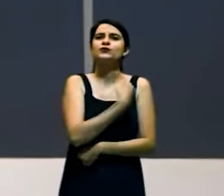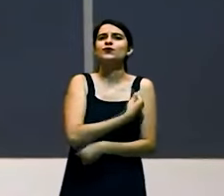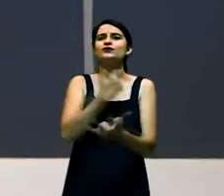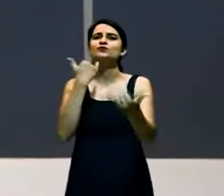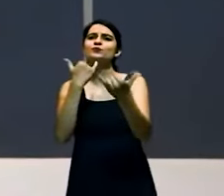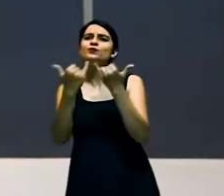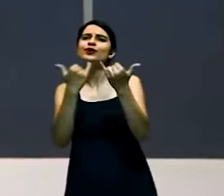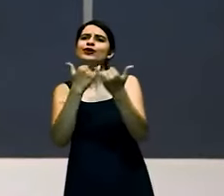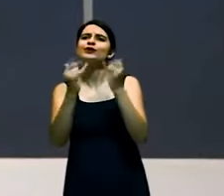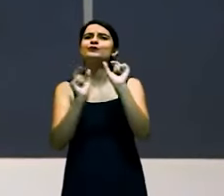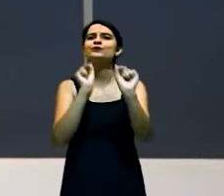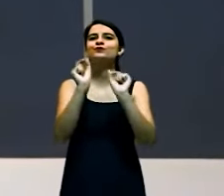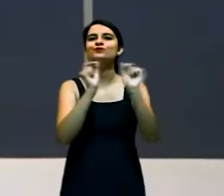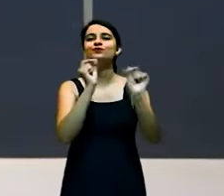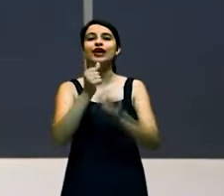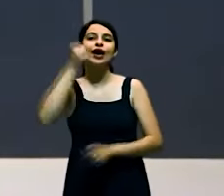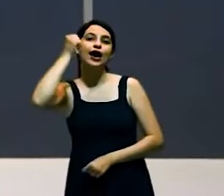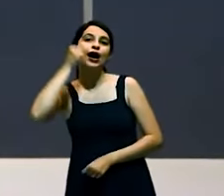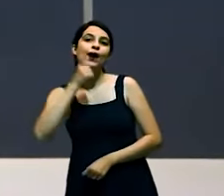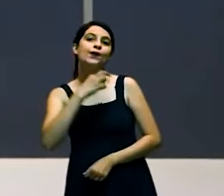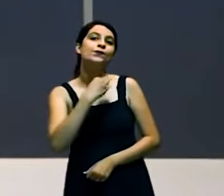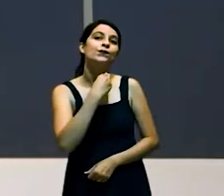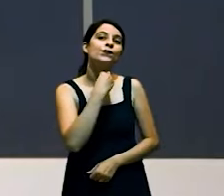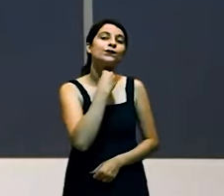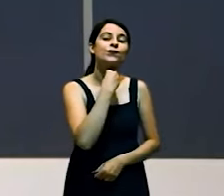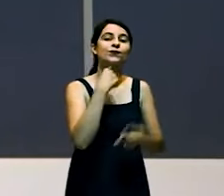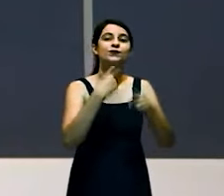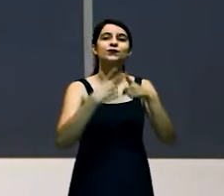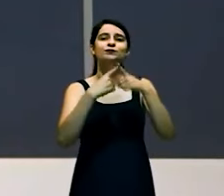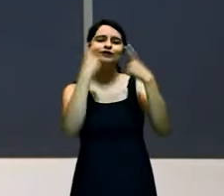E vai um conselho para a tua vida, para a minha vida: